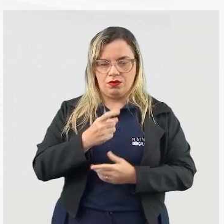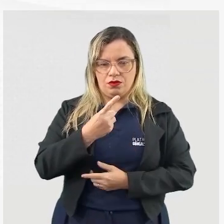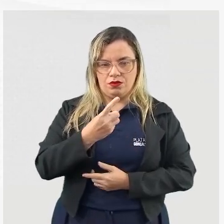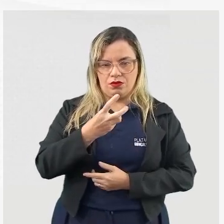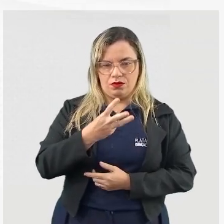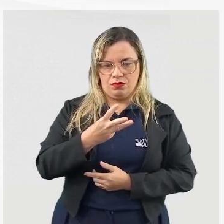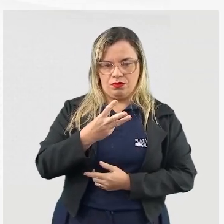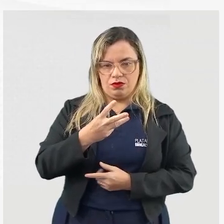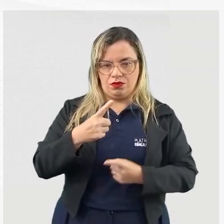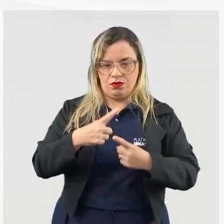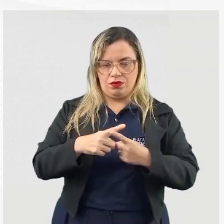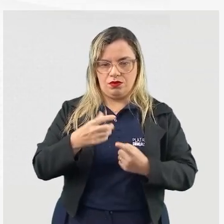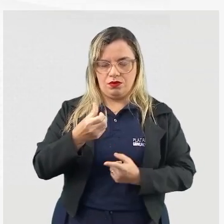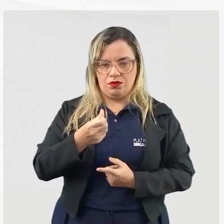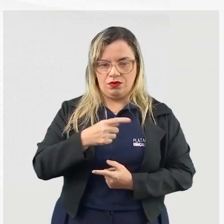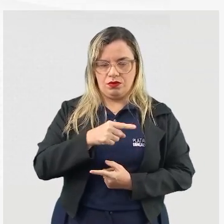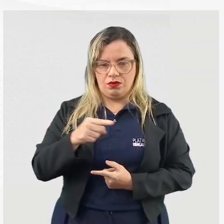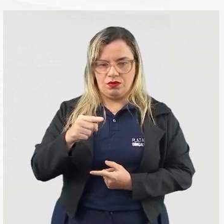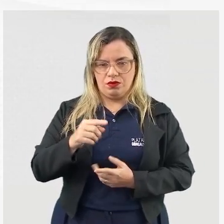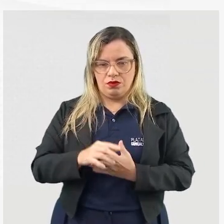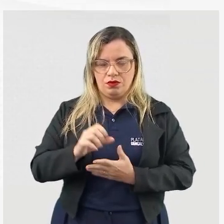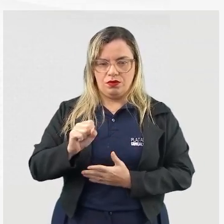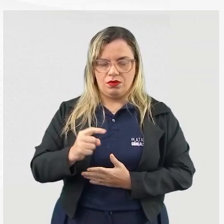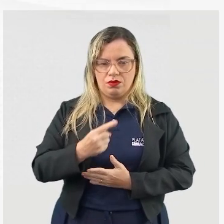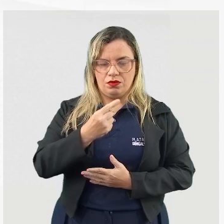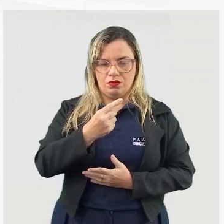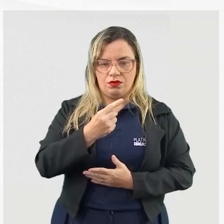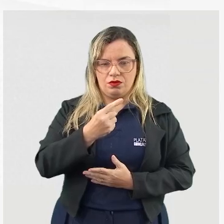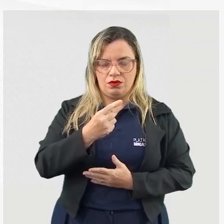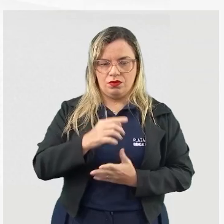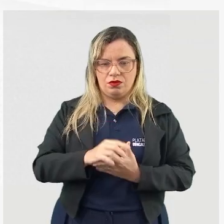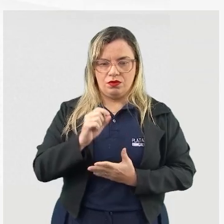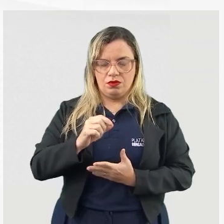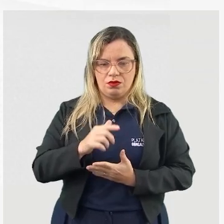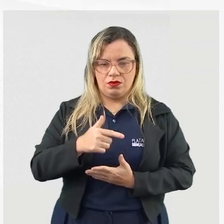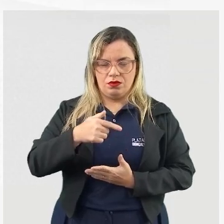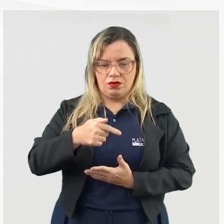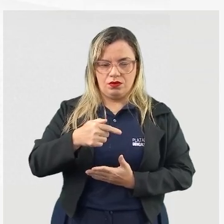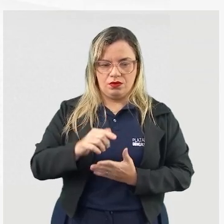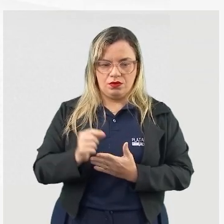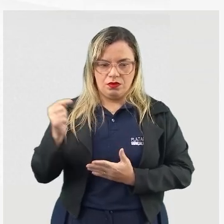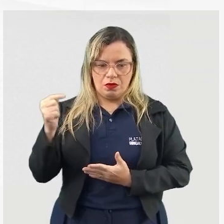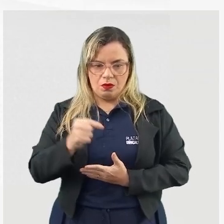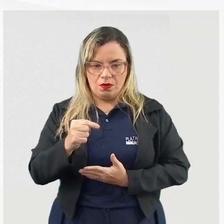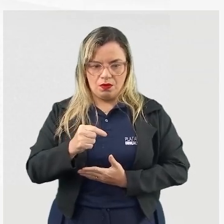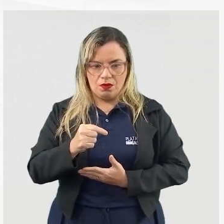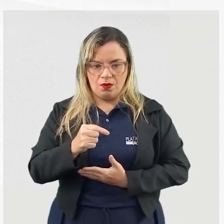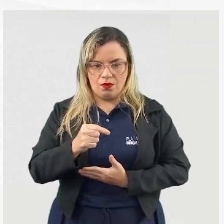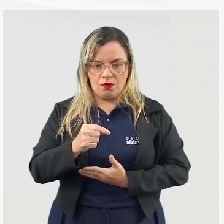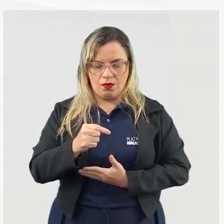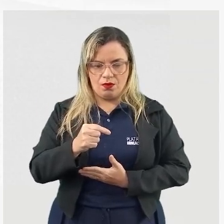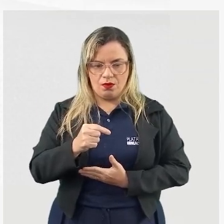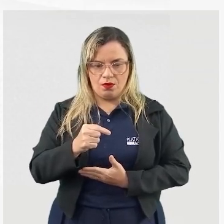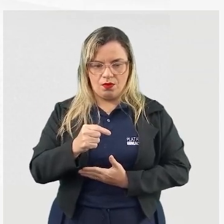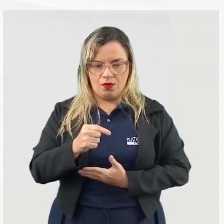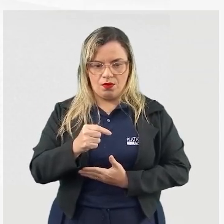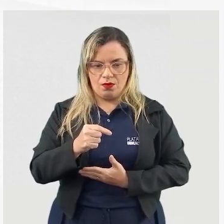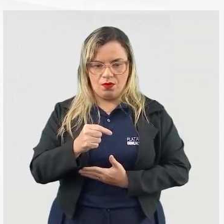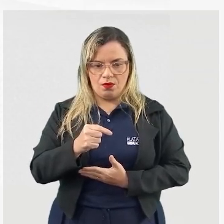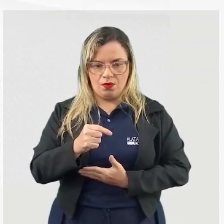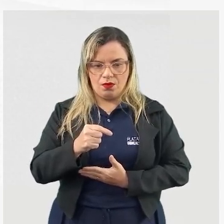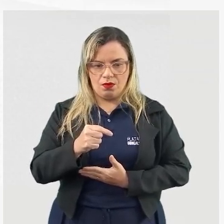Dá 18. Vai 1. 1 vezes 6, 6 com 7. Ficou 78. Mais